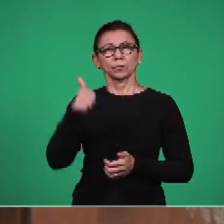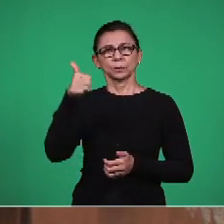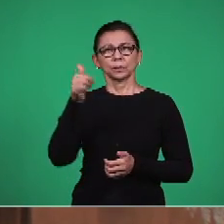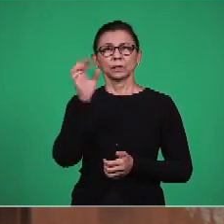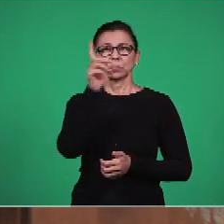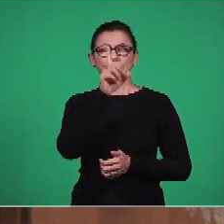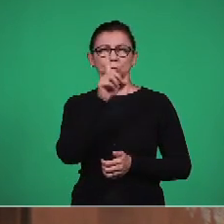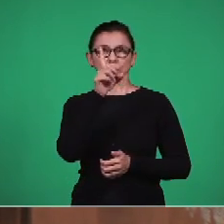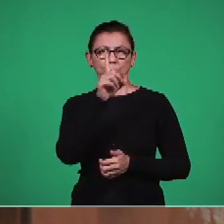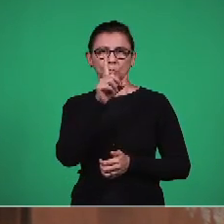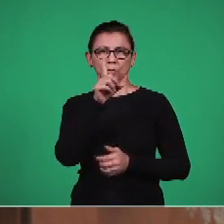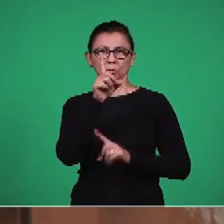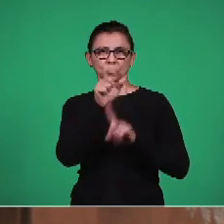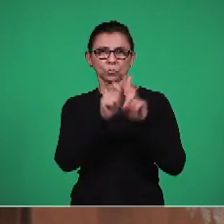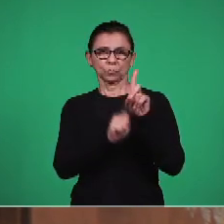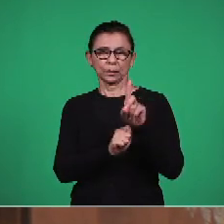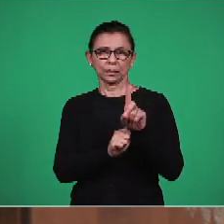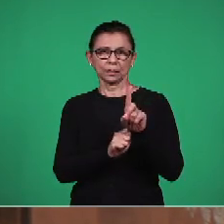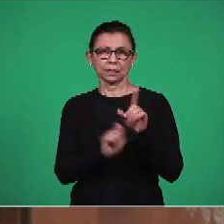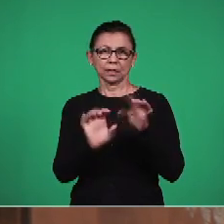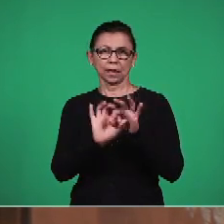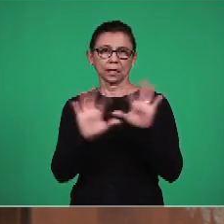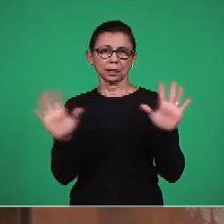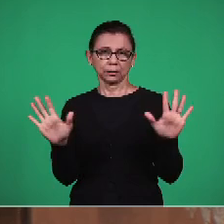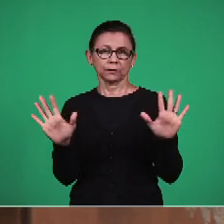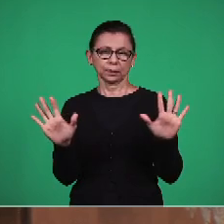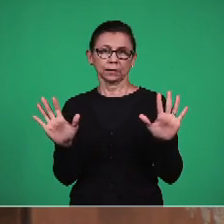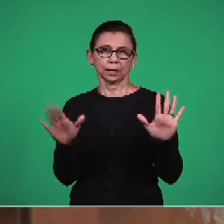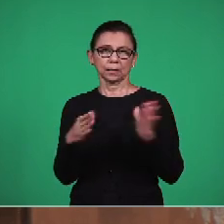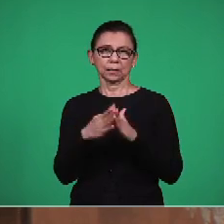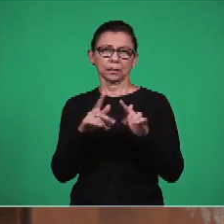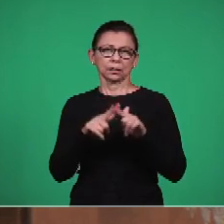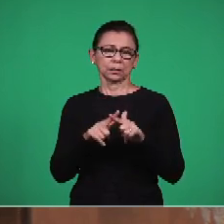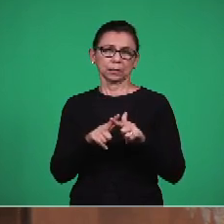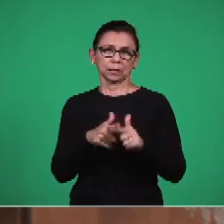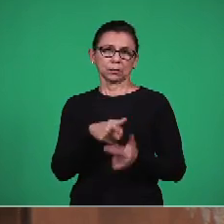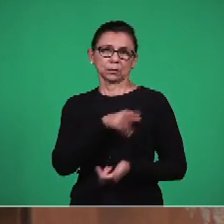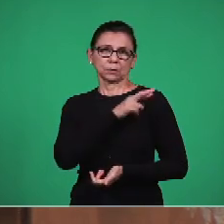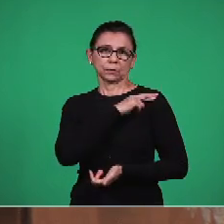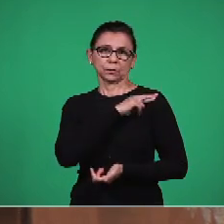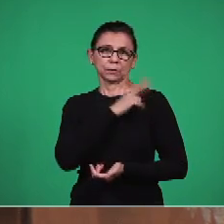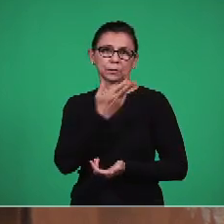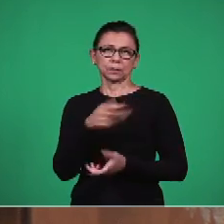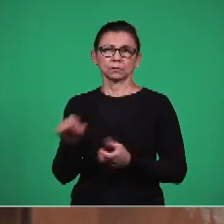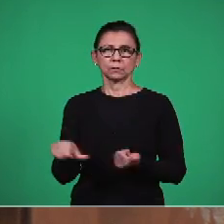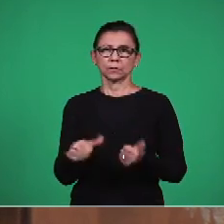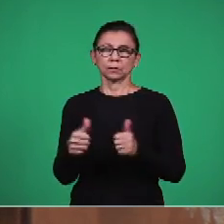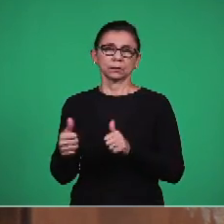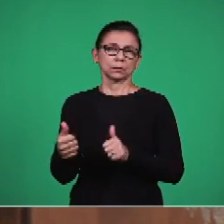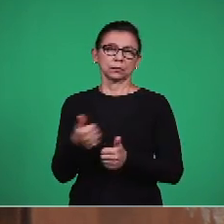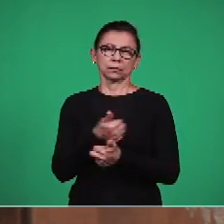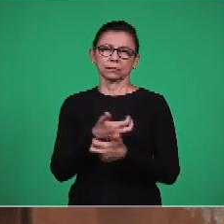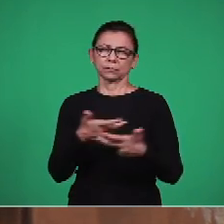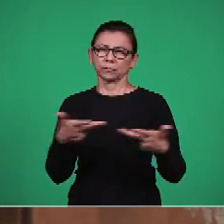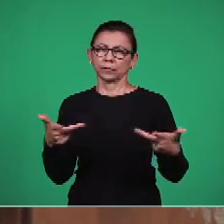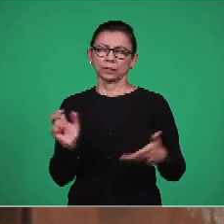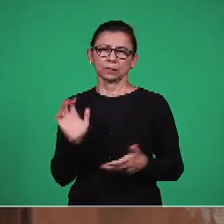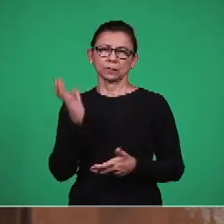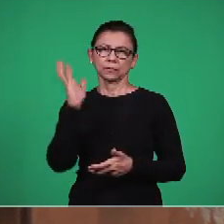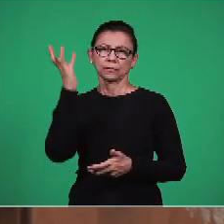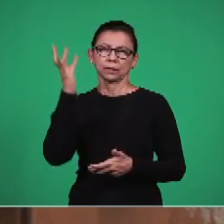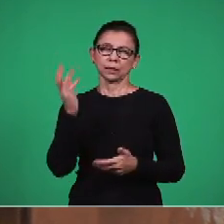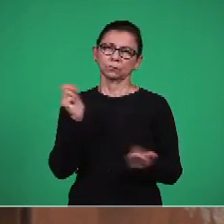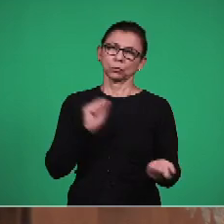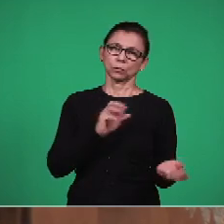igrejas que vão fazer seus trabalhos locais. Aproveitar a escola bíblica, o horário da escola para transferência de